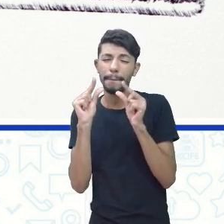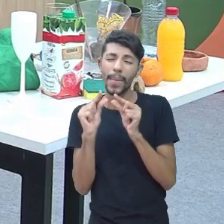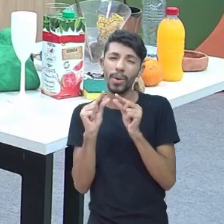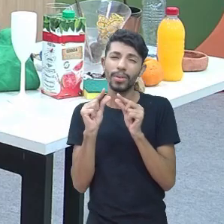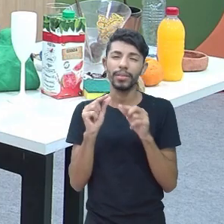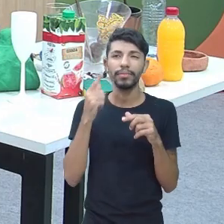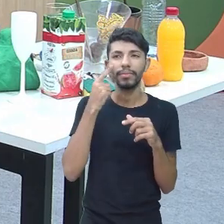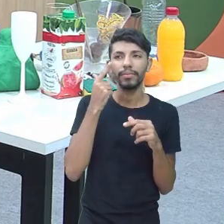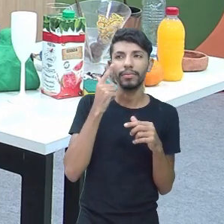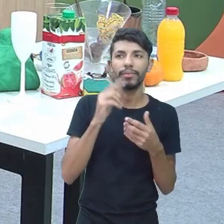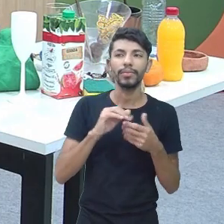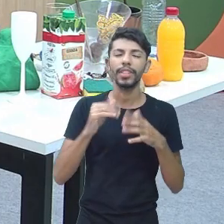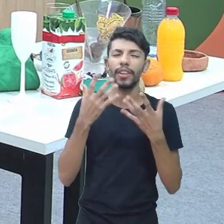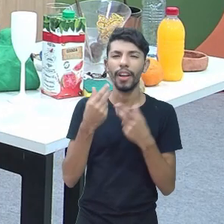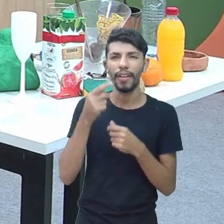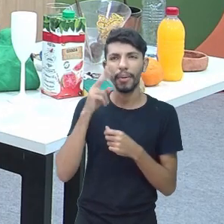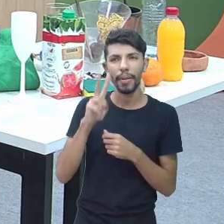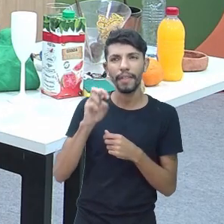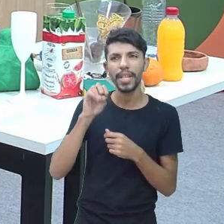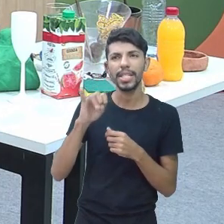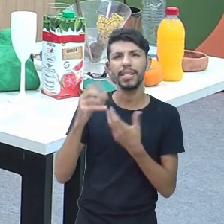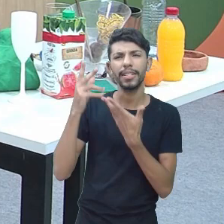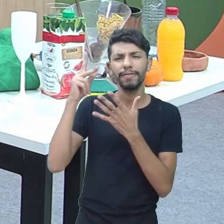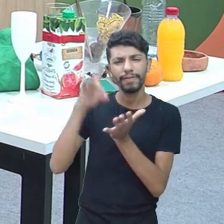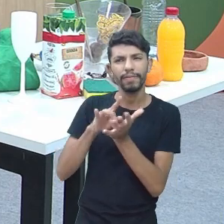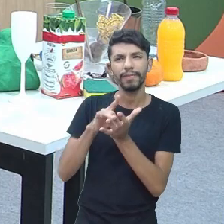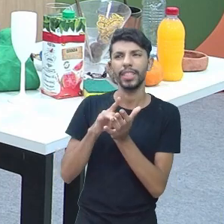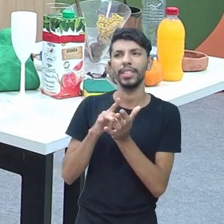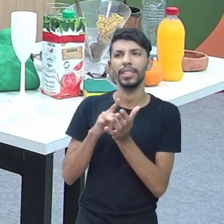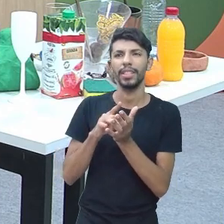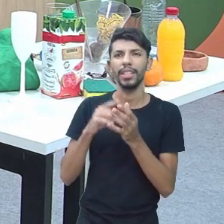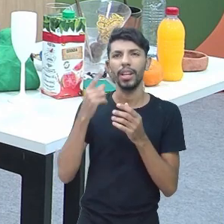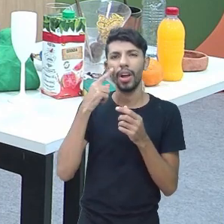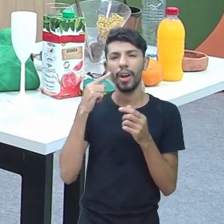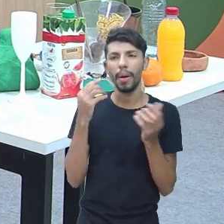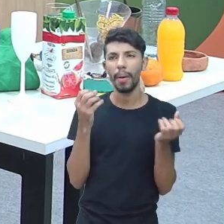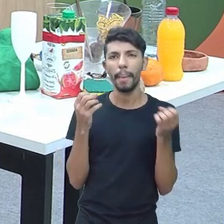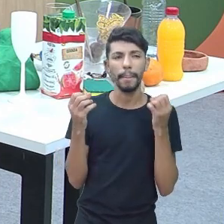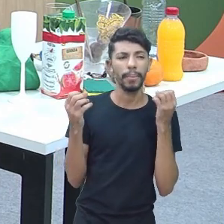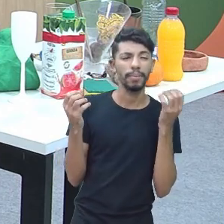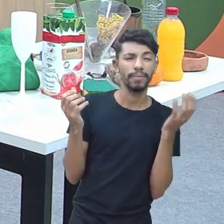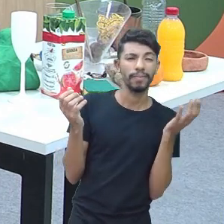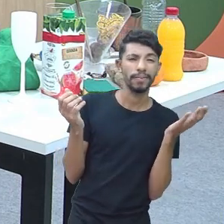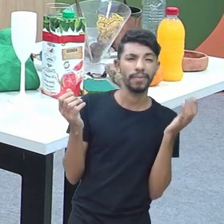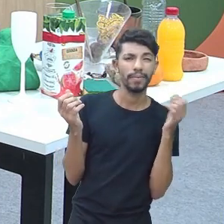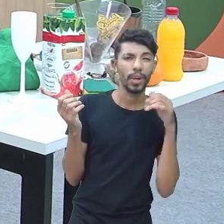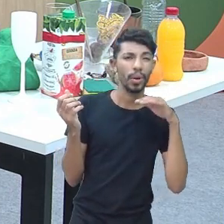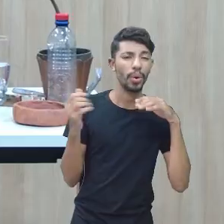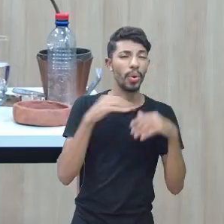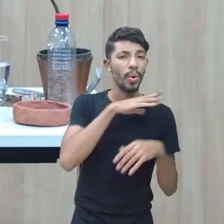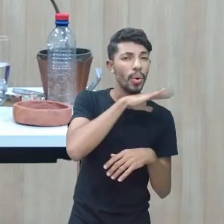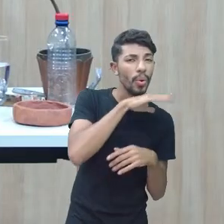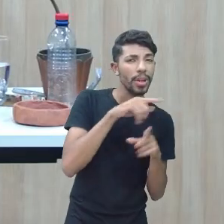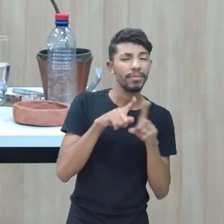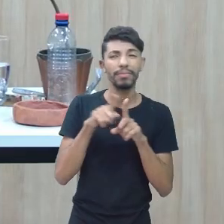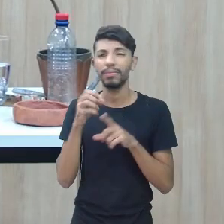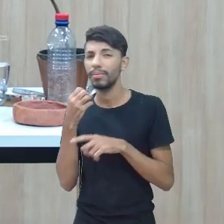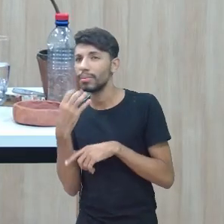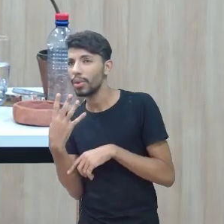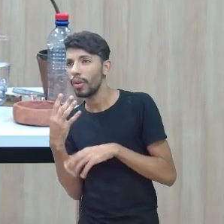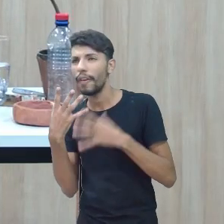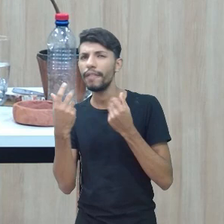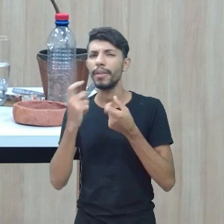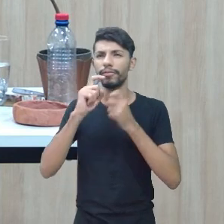mesmo, que a professora selecionou essa imagem para representar desvantagens e vantagens. Vamos conversar agora sobre essas vantagens